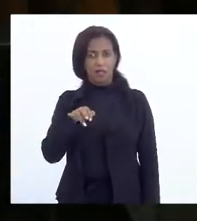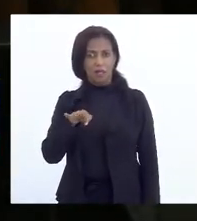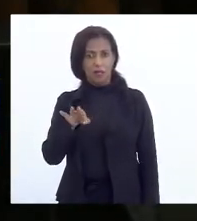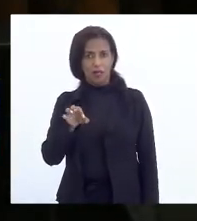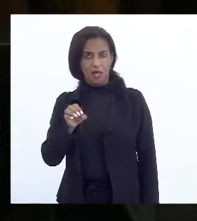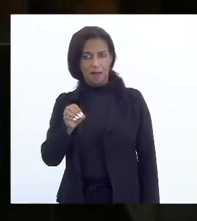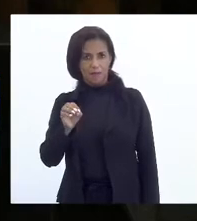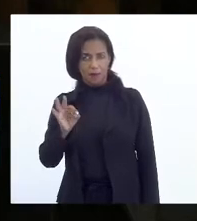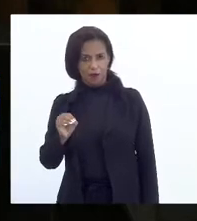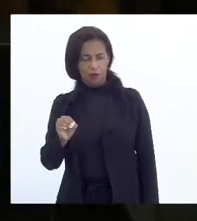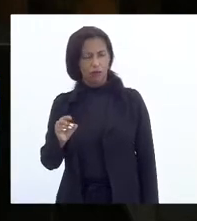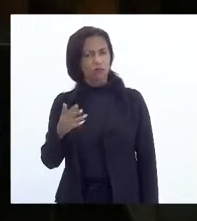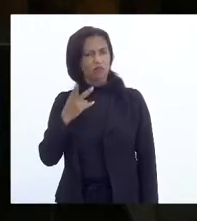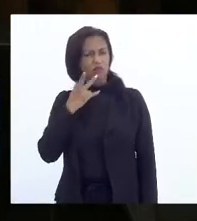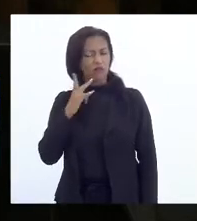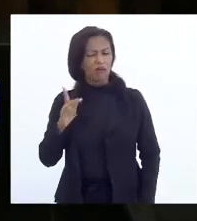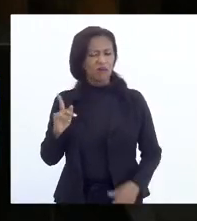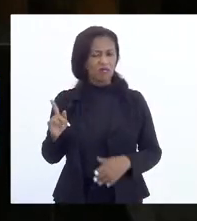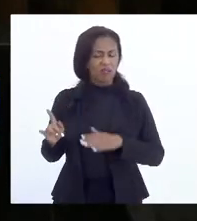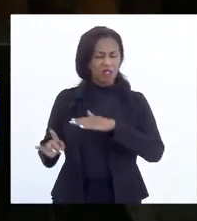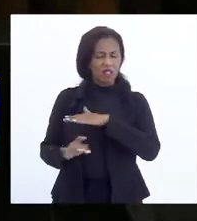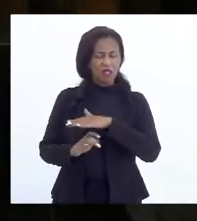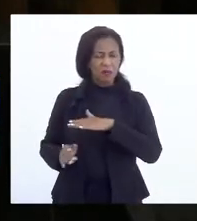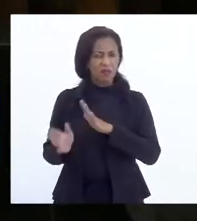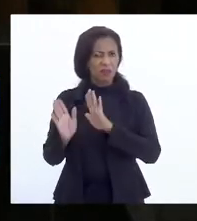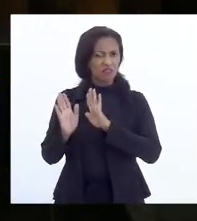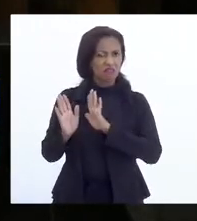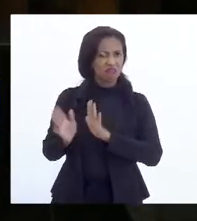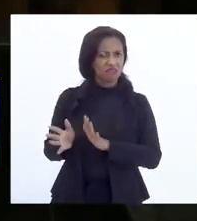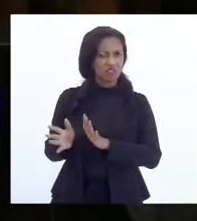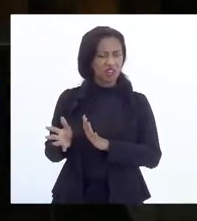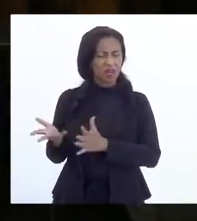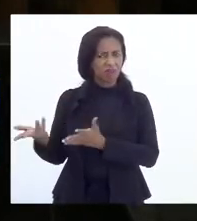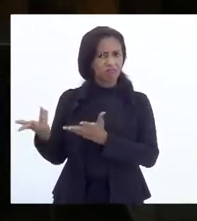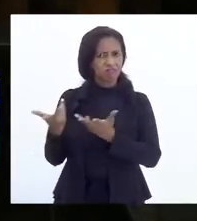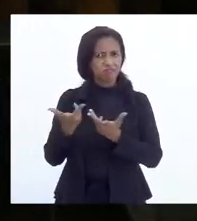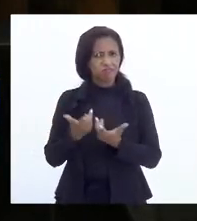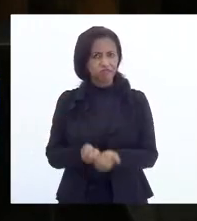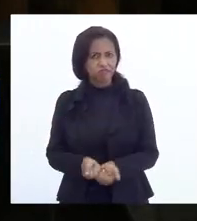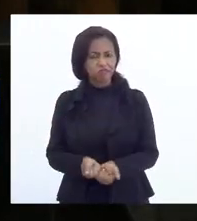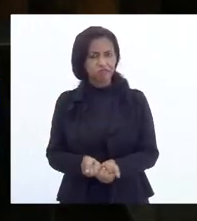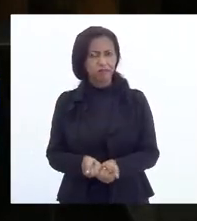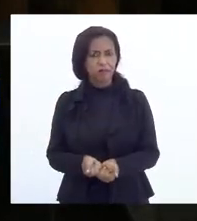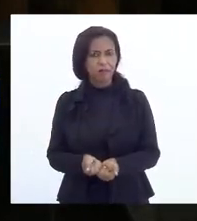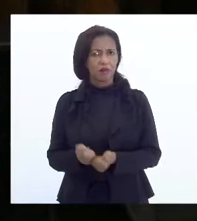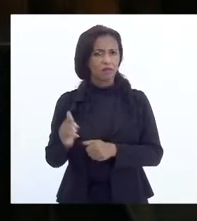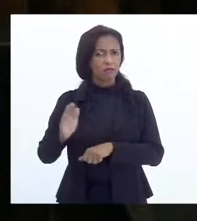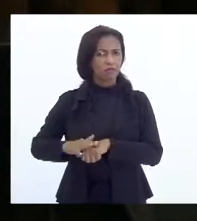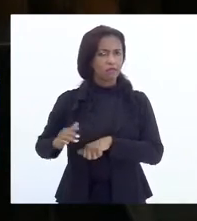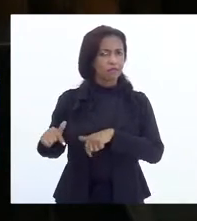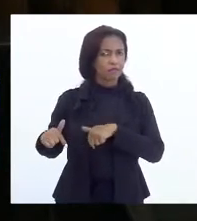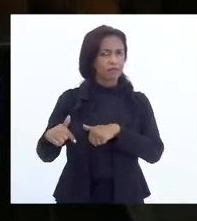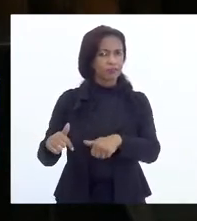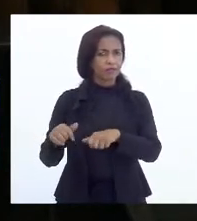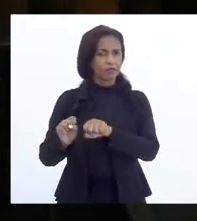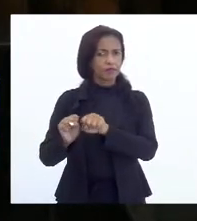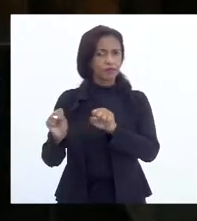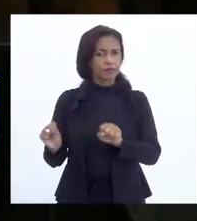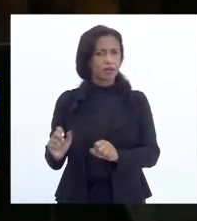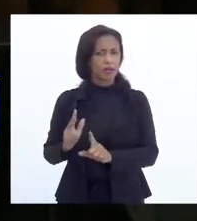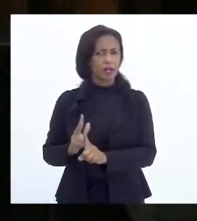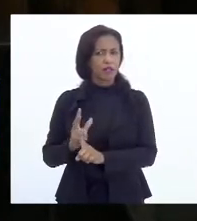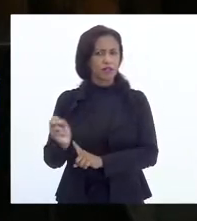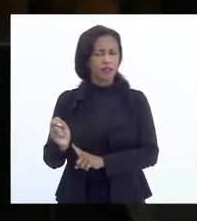que as concessionárias querem já assumir a operação do sistema que elas